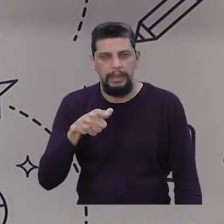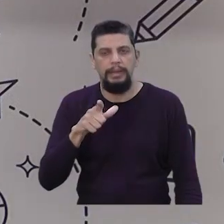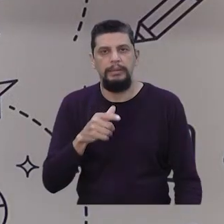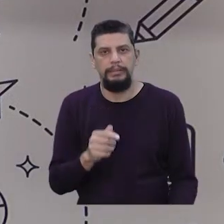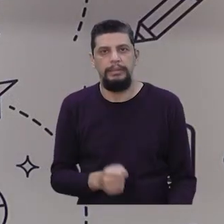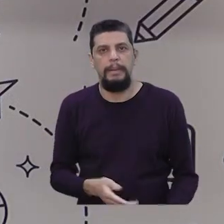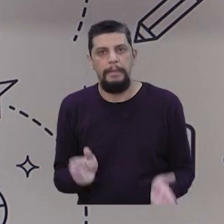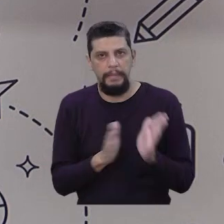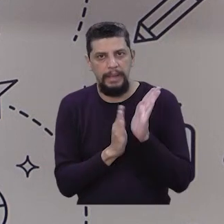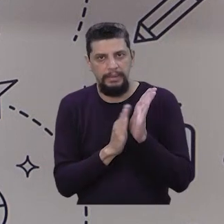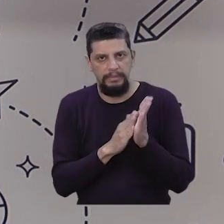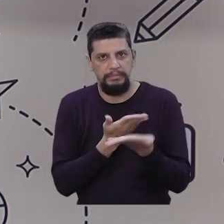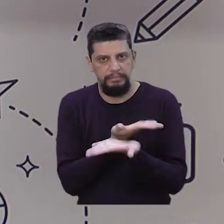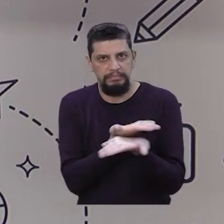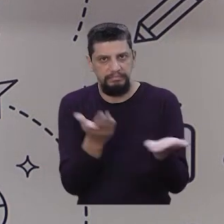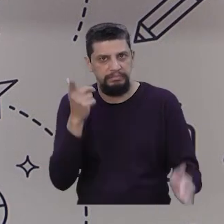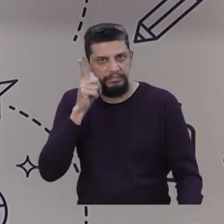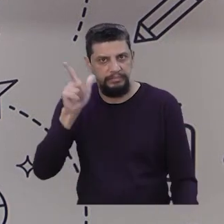uma pergunta.